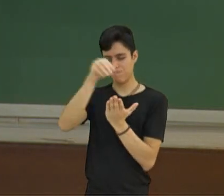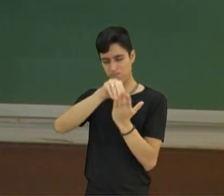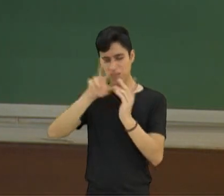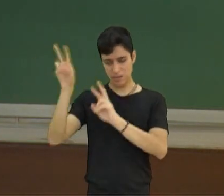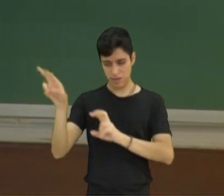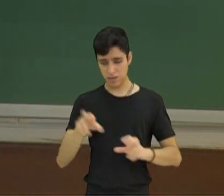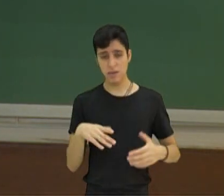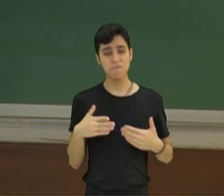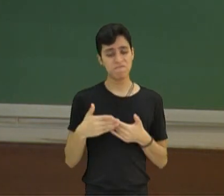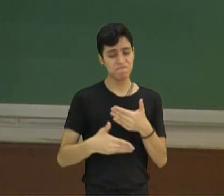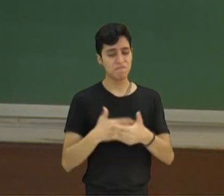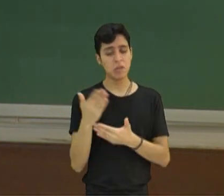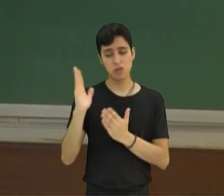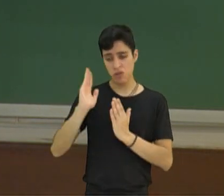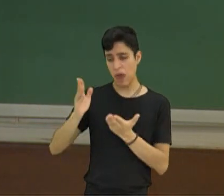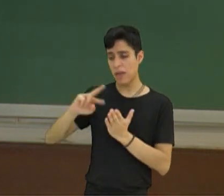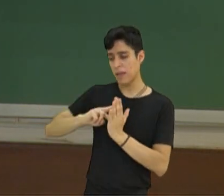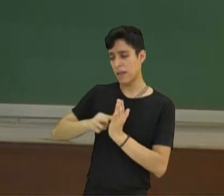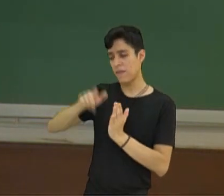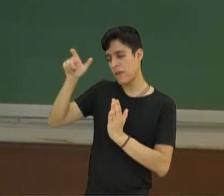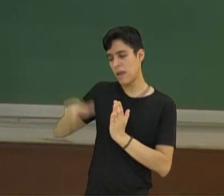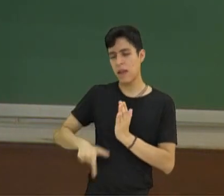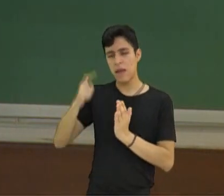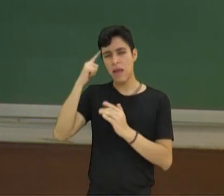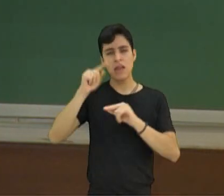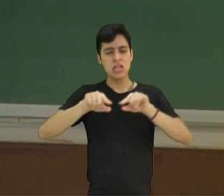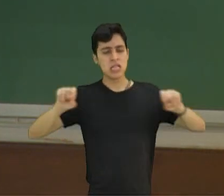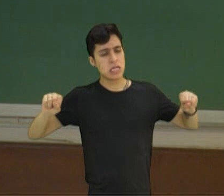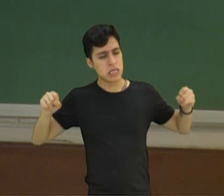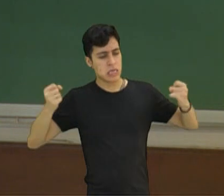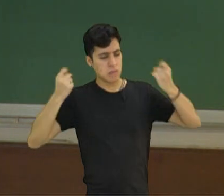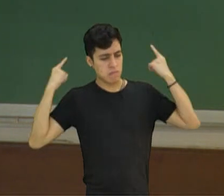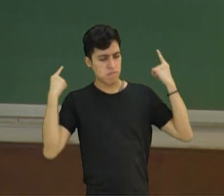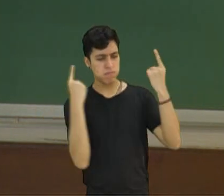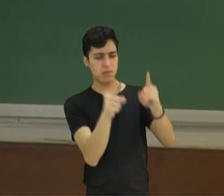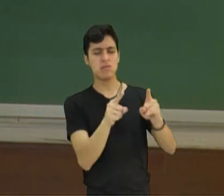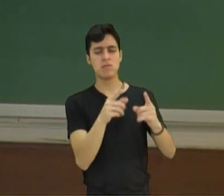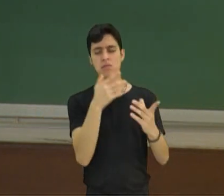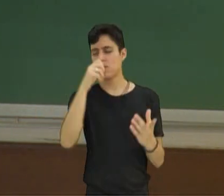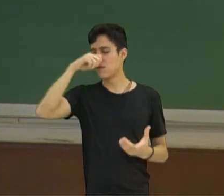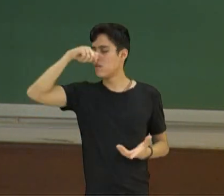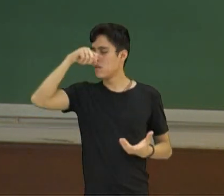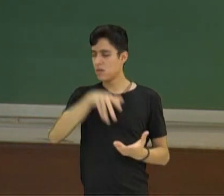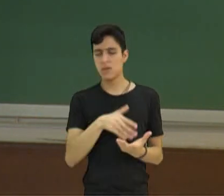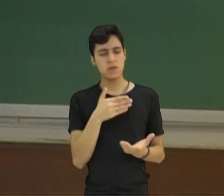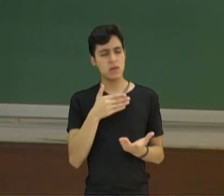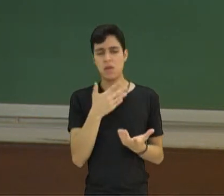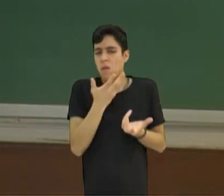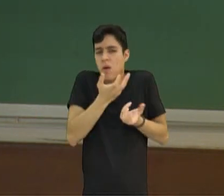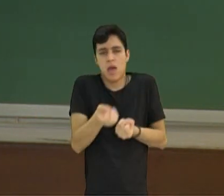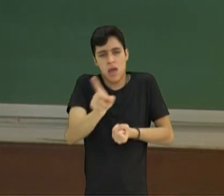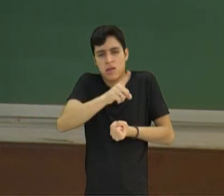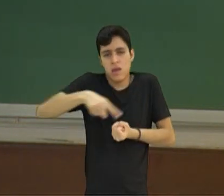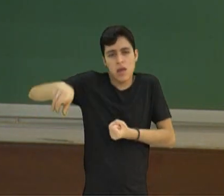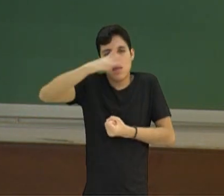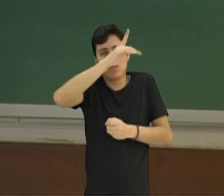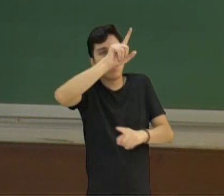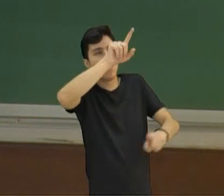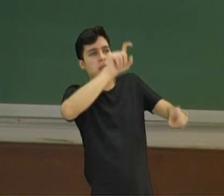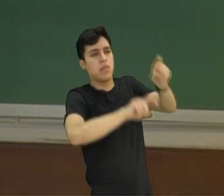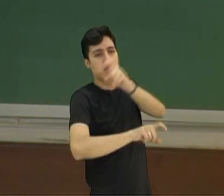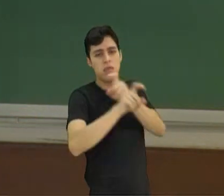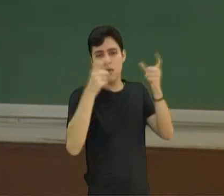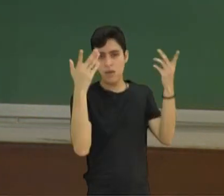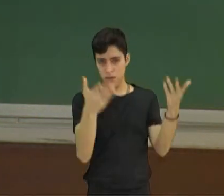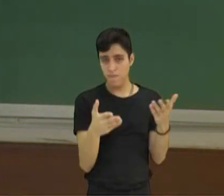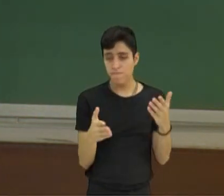sequência, já a tese, o posicionamento desse leitor, ele ficou indignado, ele desaprova esse ato,